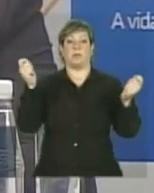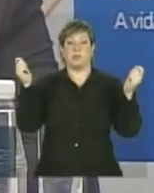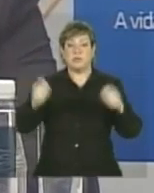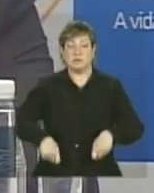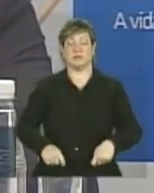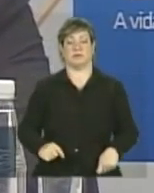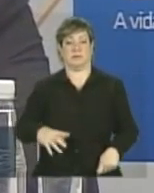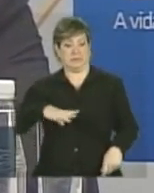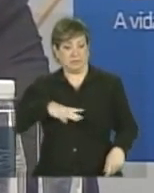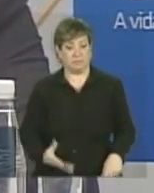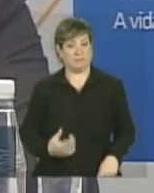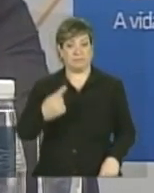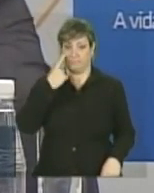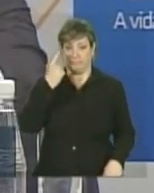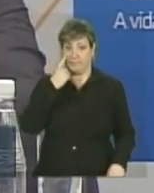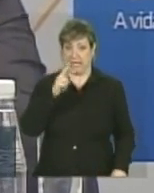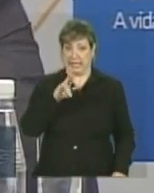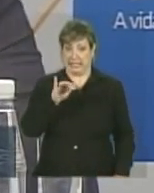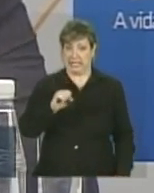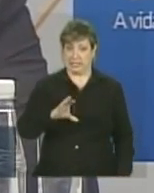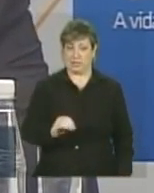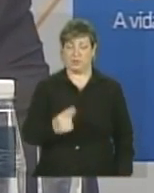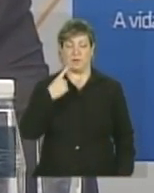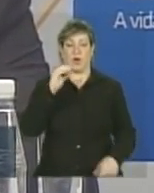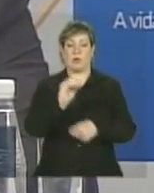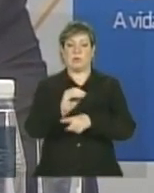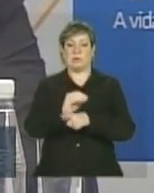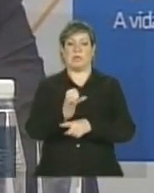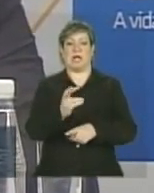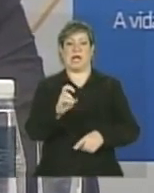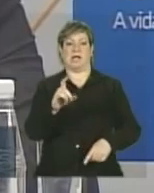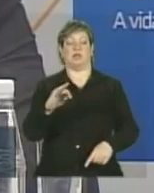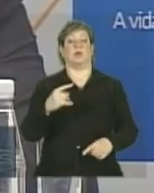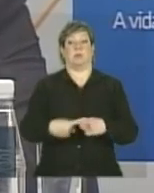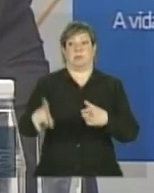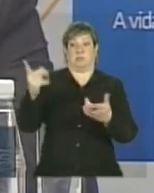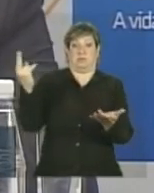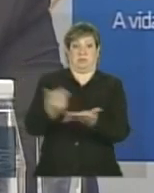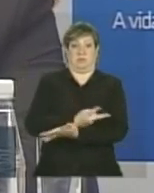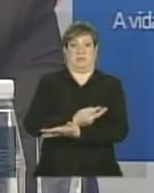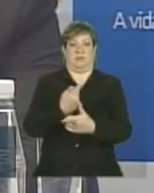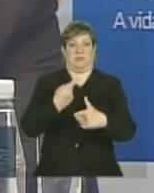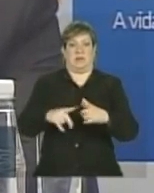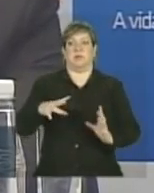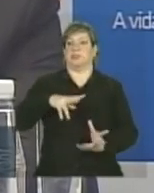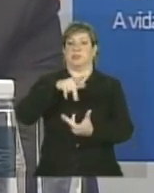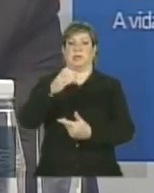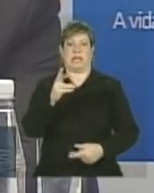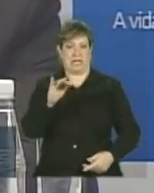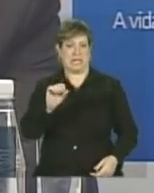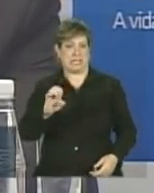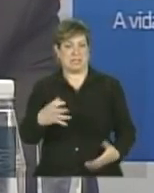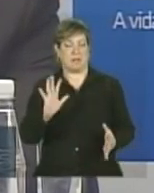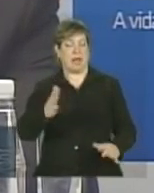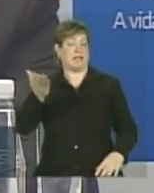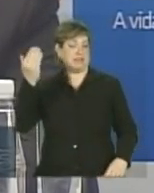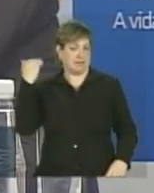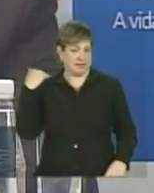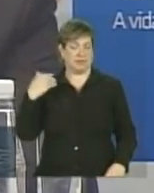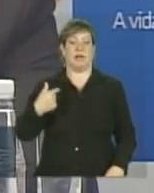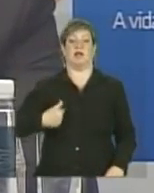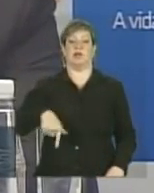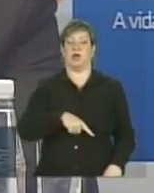assim, arriscada, você sustentar o crédito no momento que uma crise se colocava. Nós sustentamos na época que